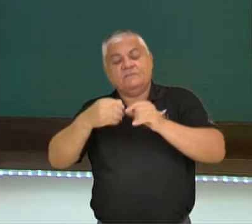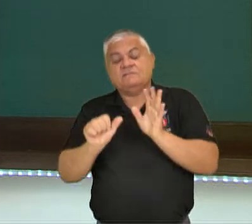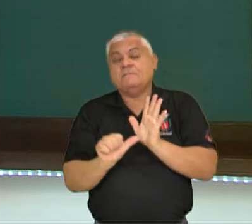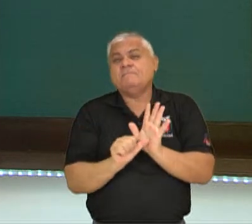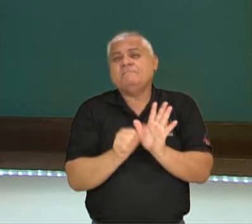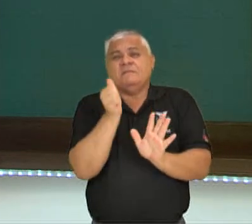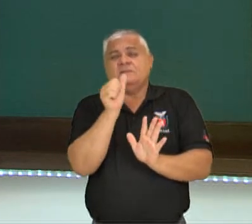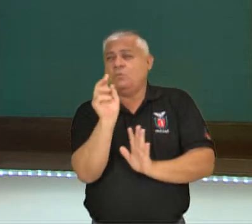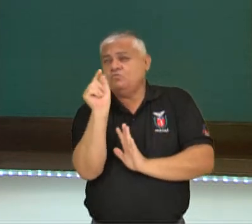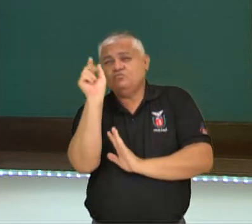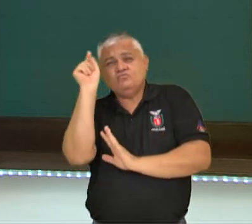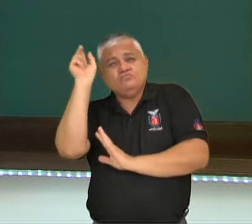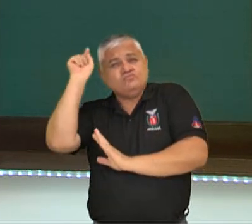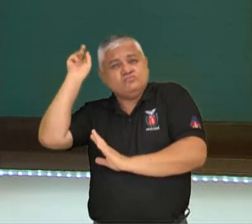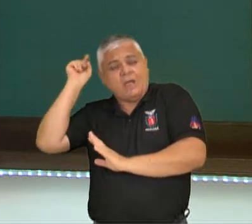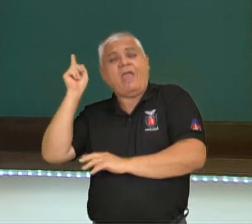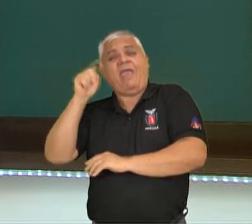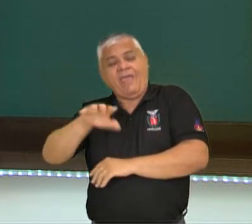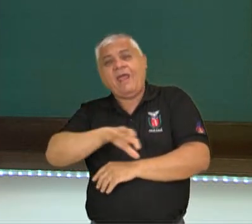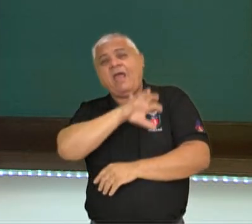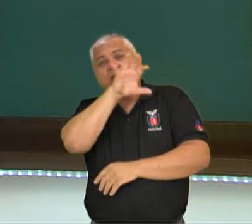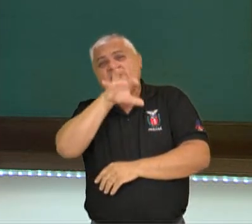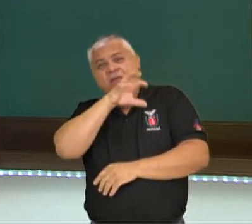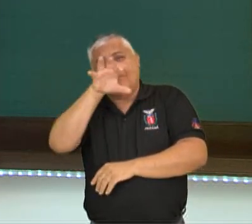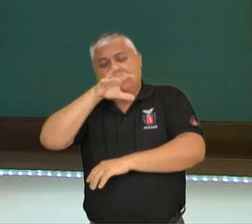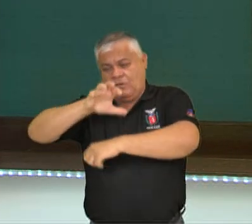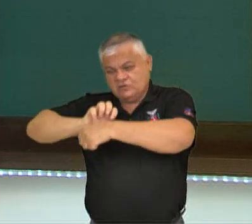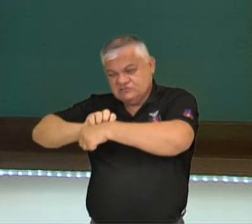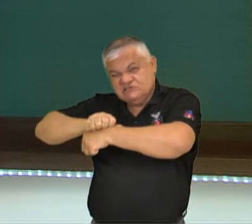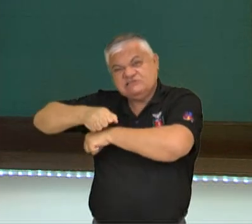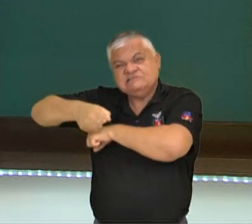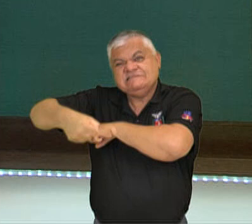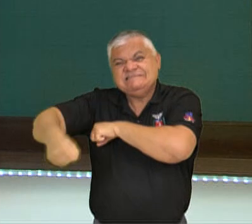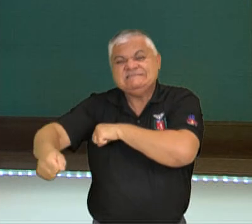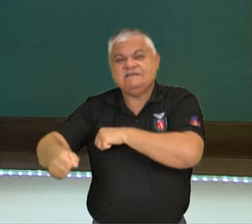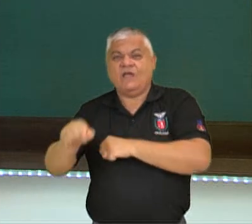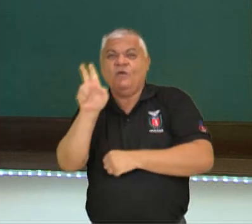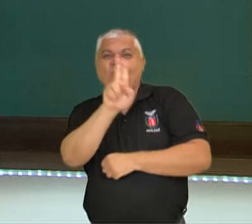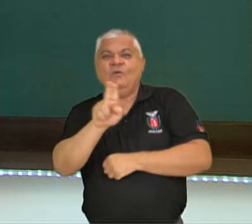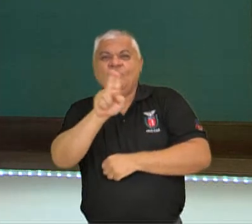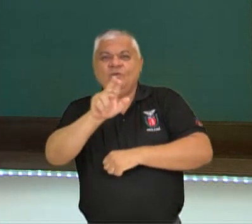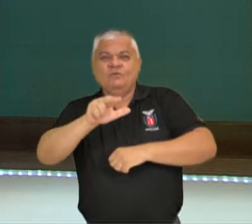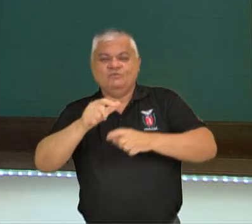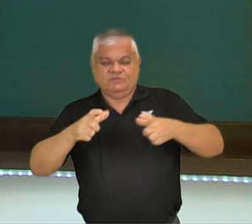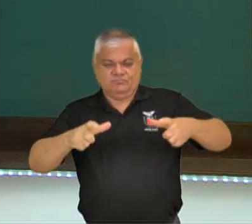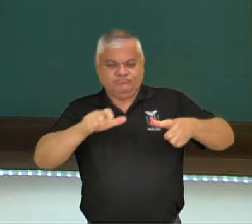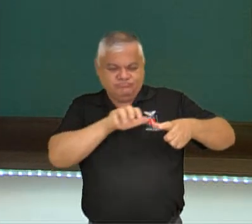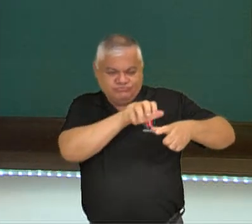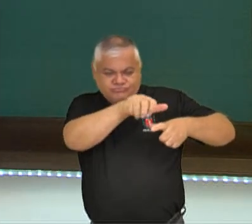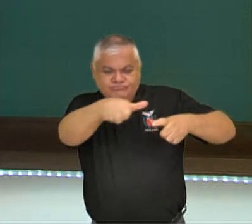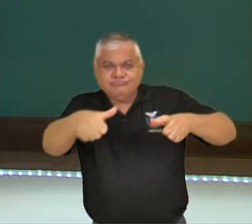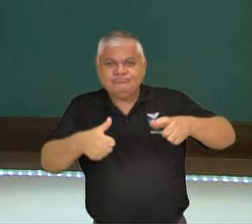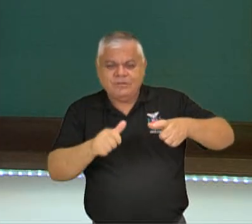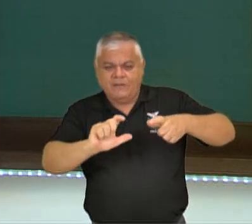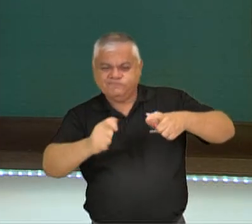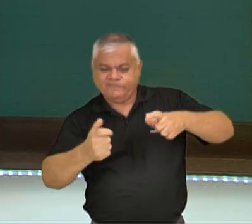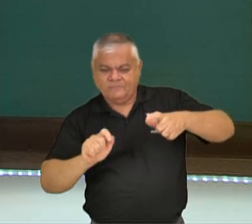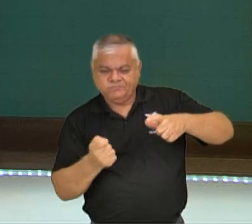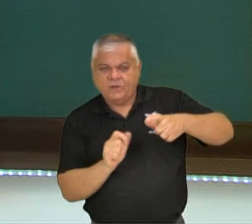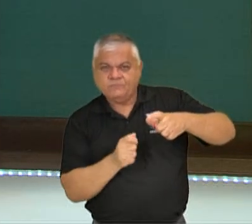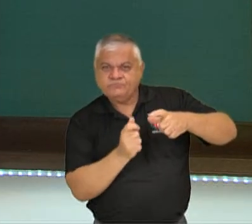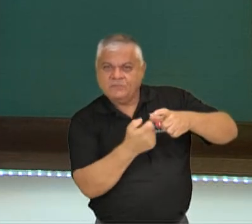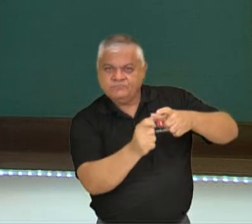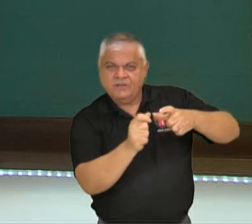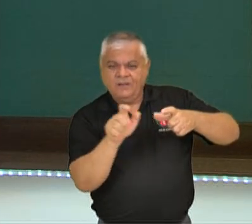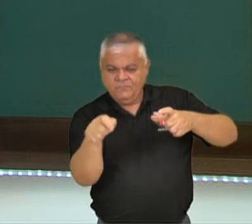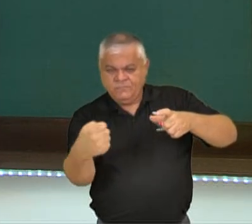pandeiros, eles utilizavam couro de animais, né, para fazer. Essa armação ela é um aro estreito,